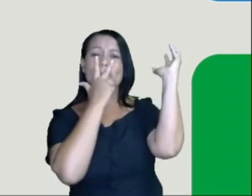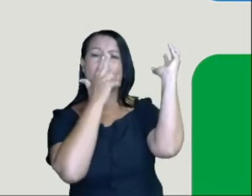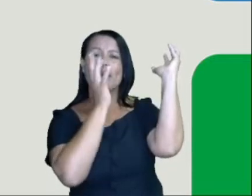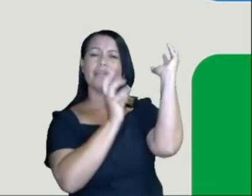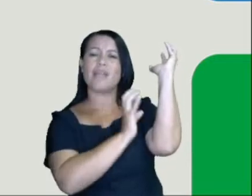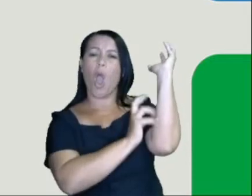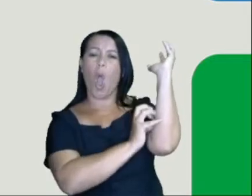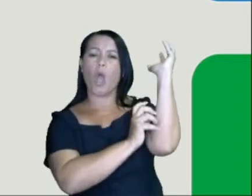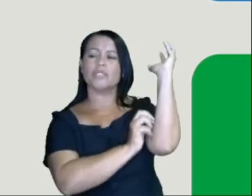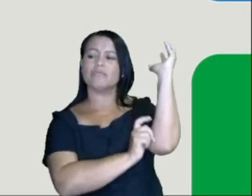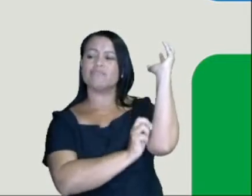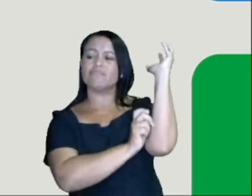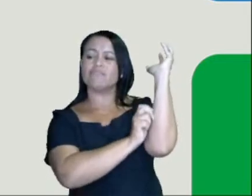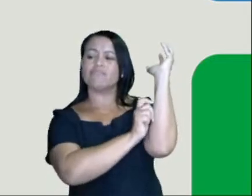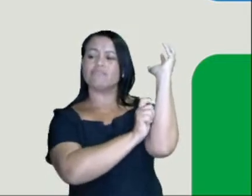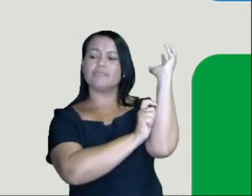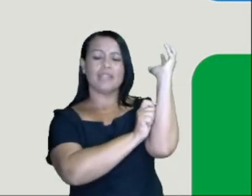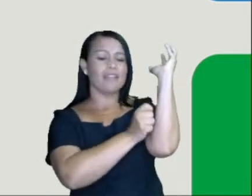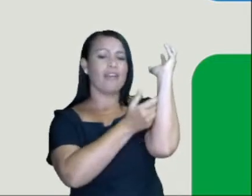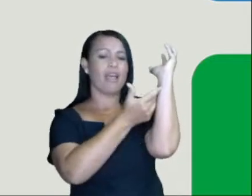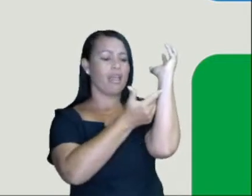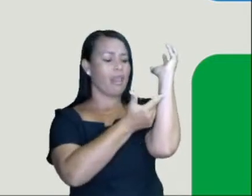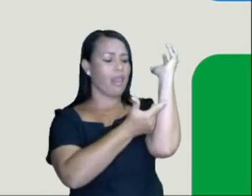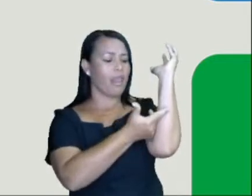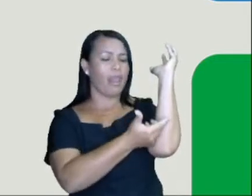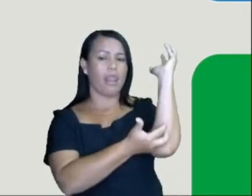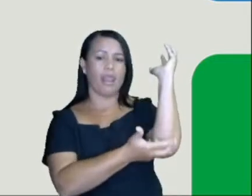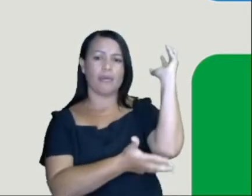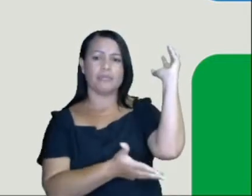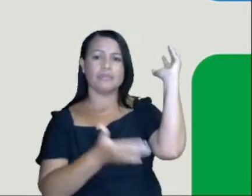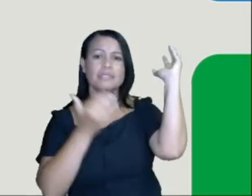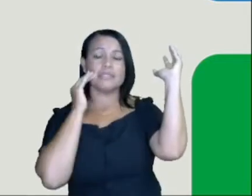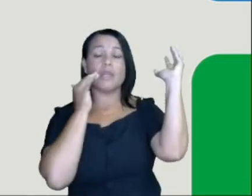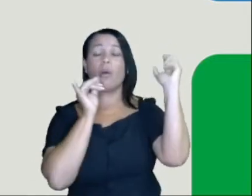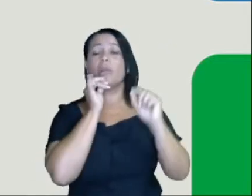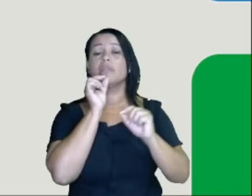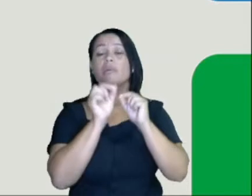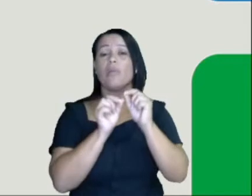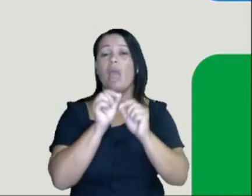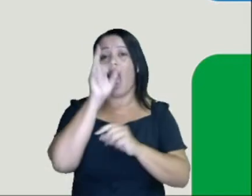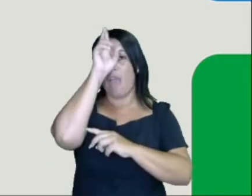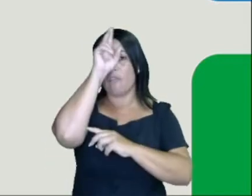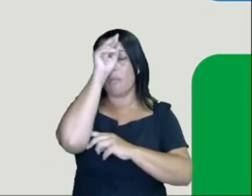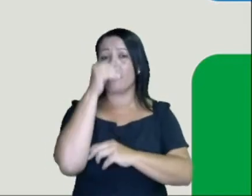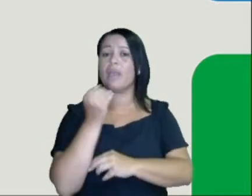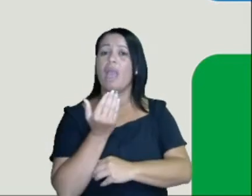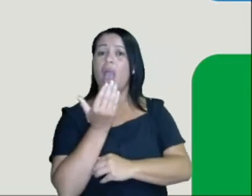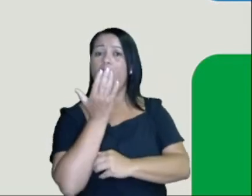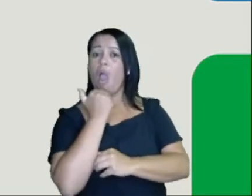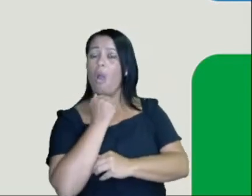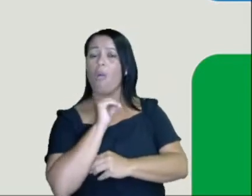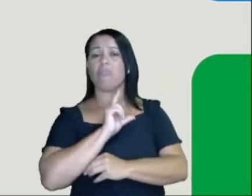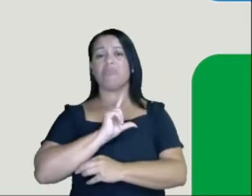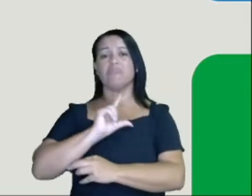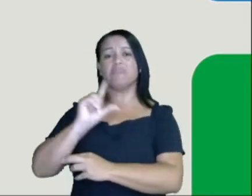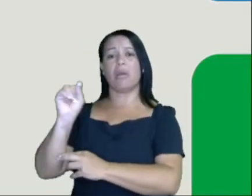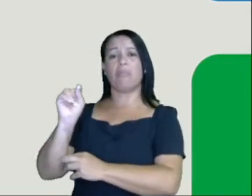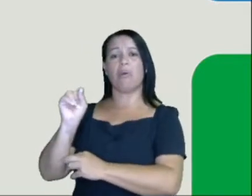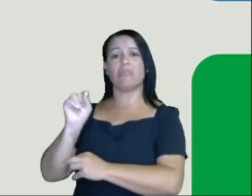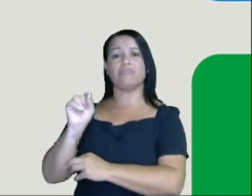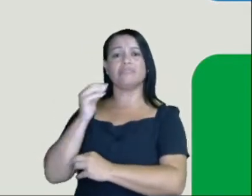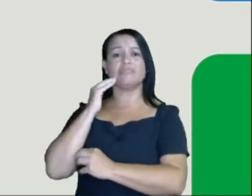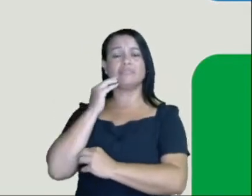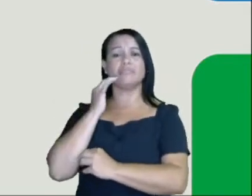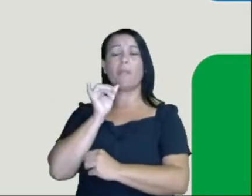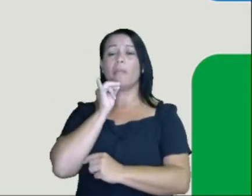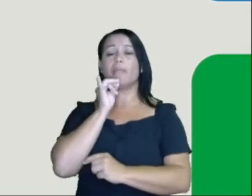no pulgão e ele vai eliminando a seiva que comeu. A formiga alimenta-se dessa seiva e vai embora.